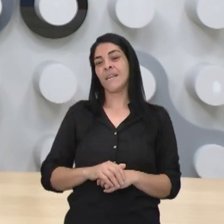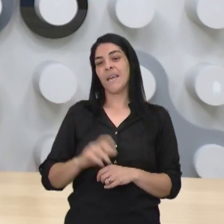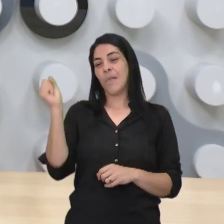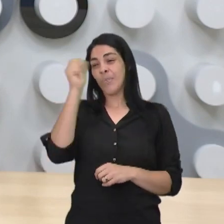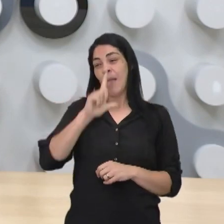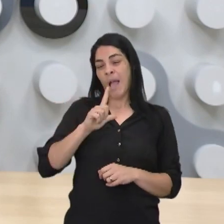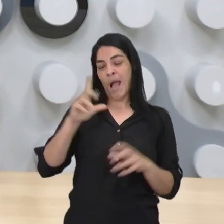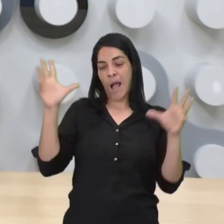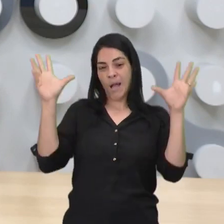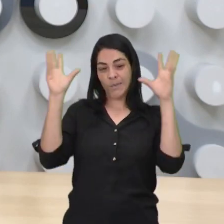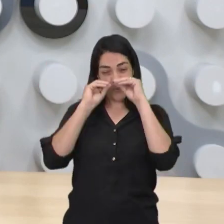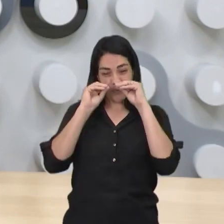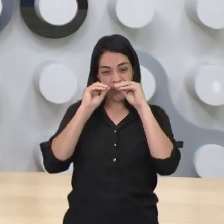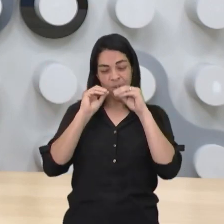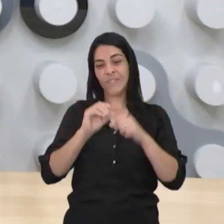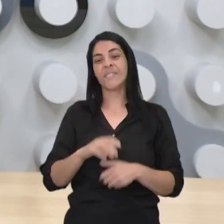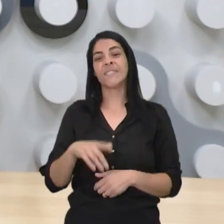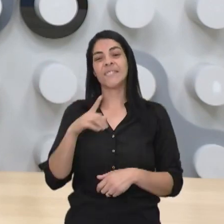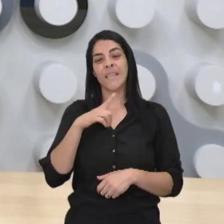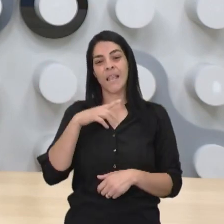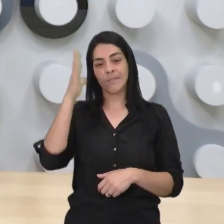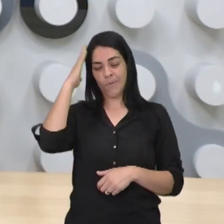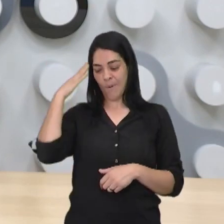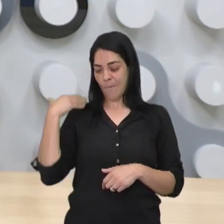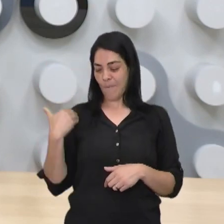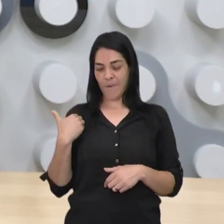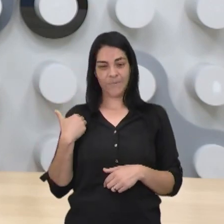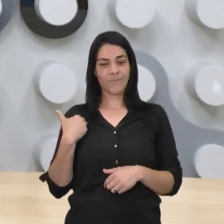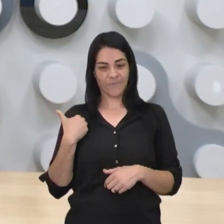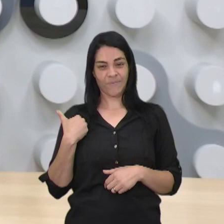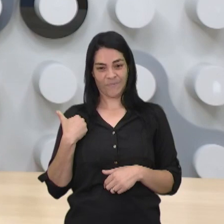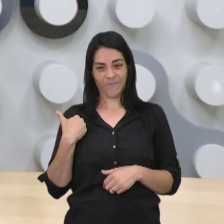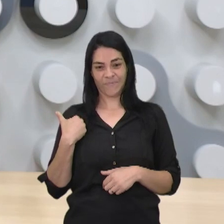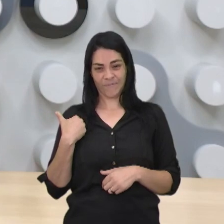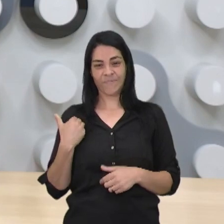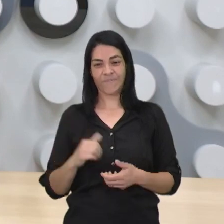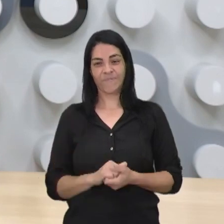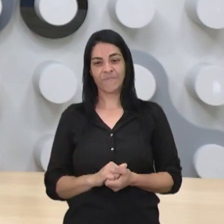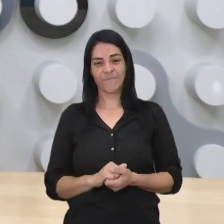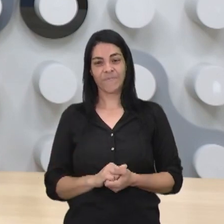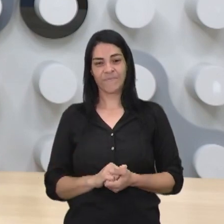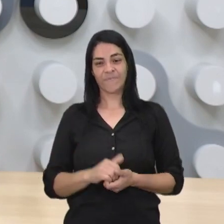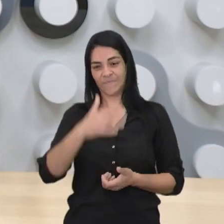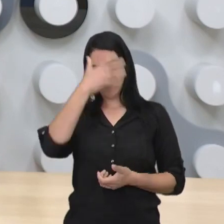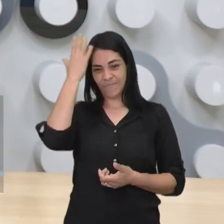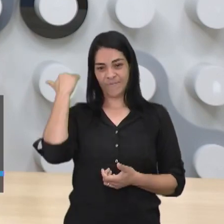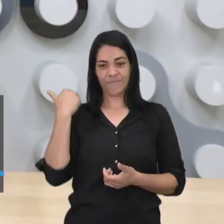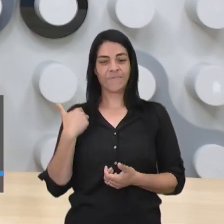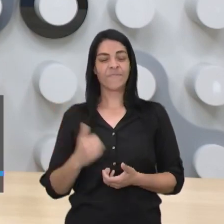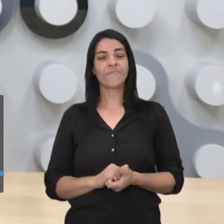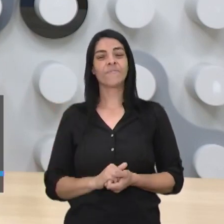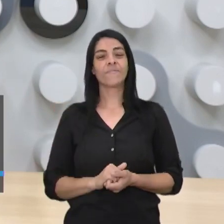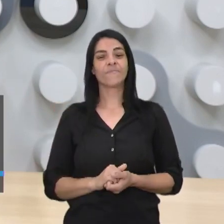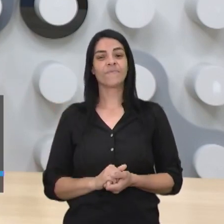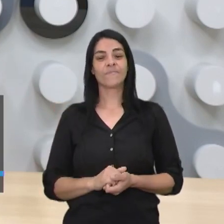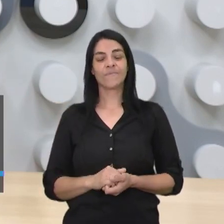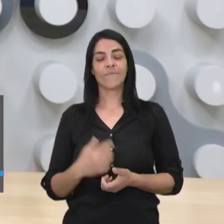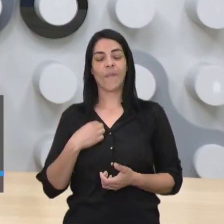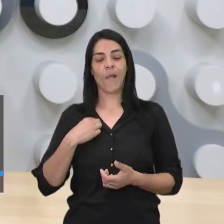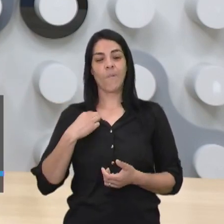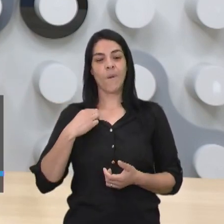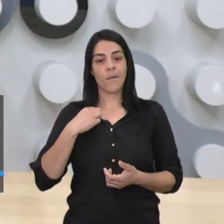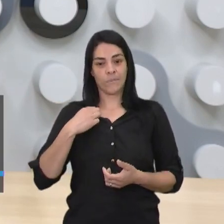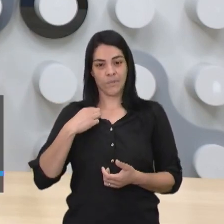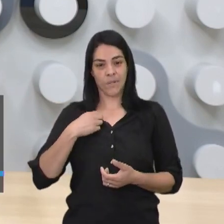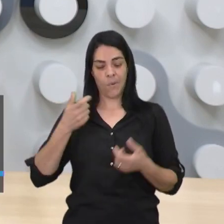escuro. Estou com os cabelos soltos sobre o ombro esquerdo, visto uma blusa